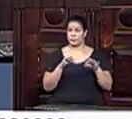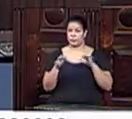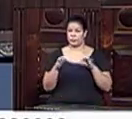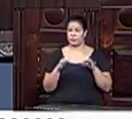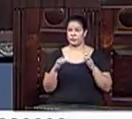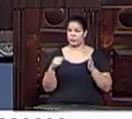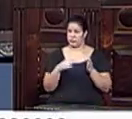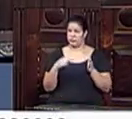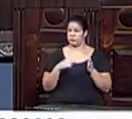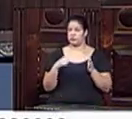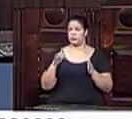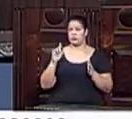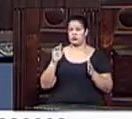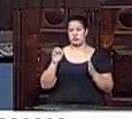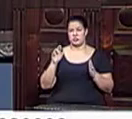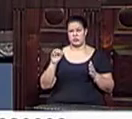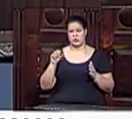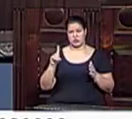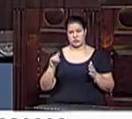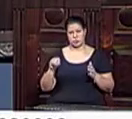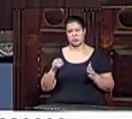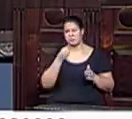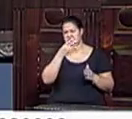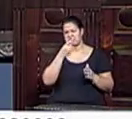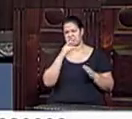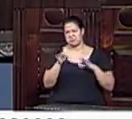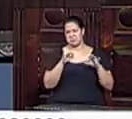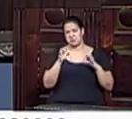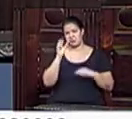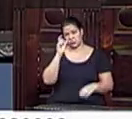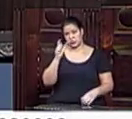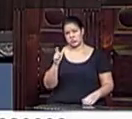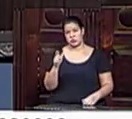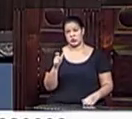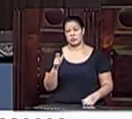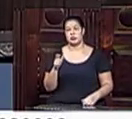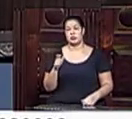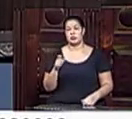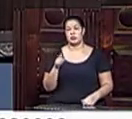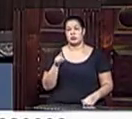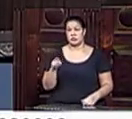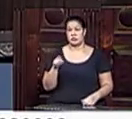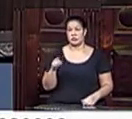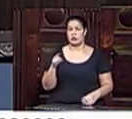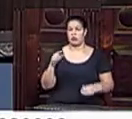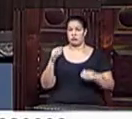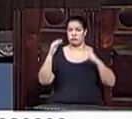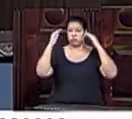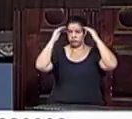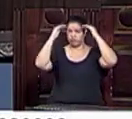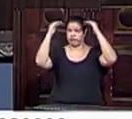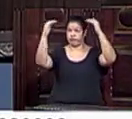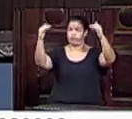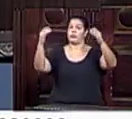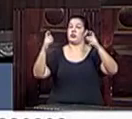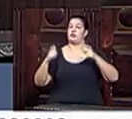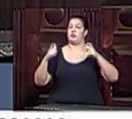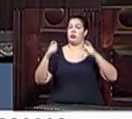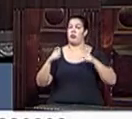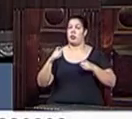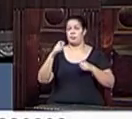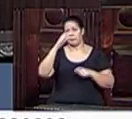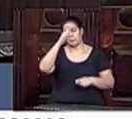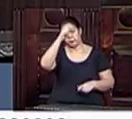Geraldo Pudim é um projeto interessante porque quer fazer a cobertura dos locais